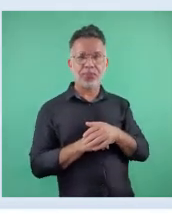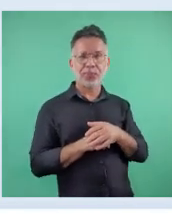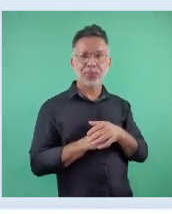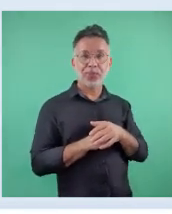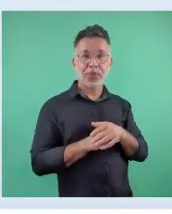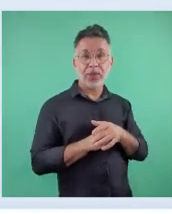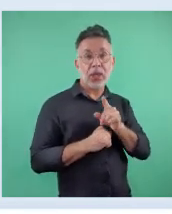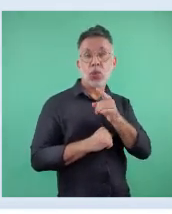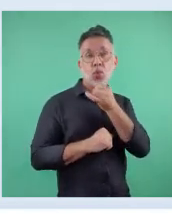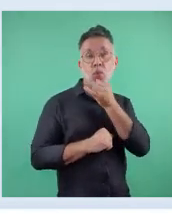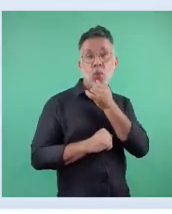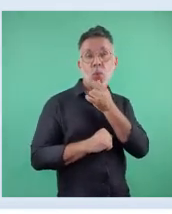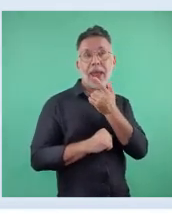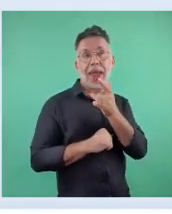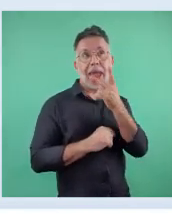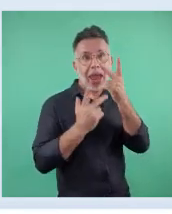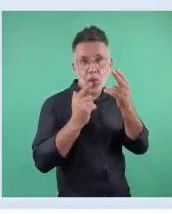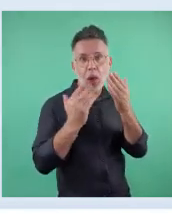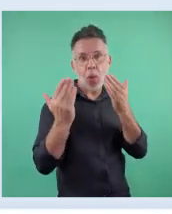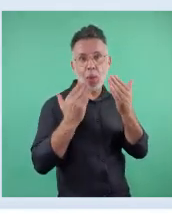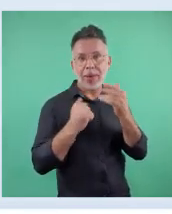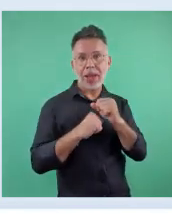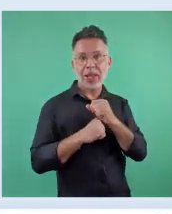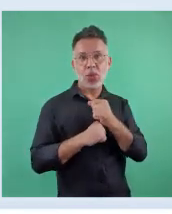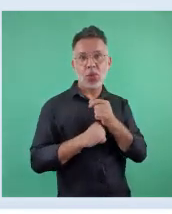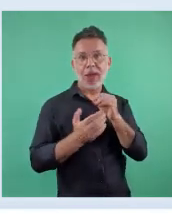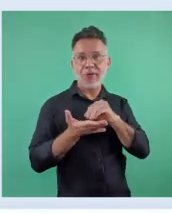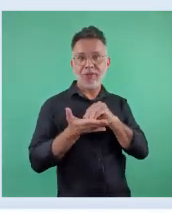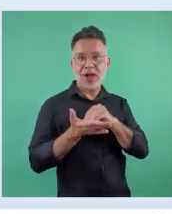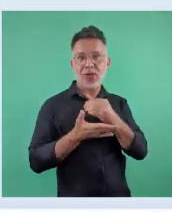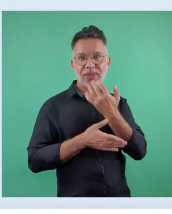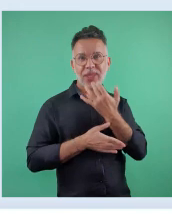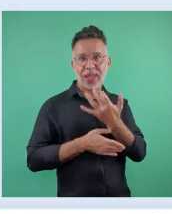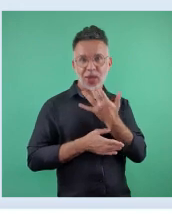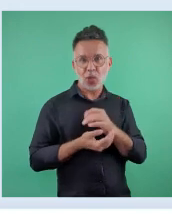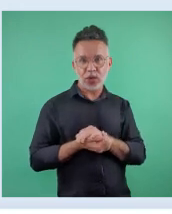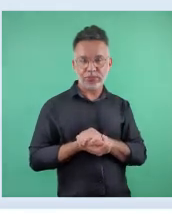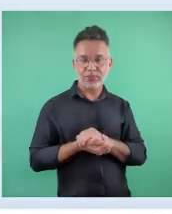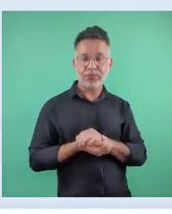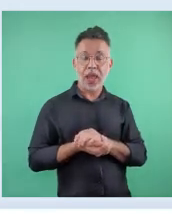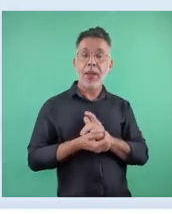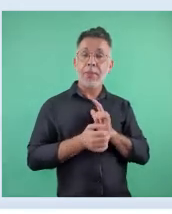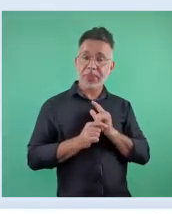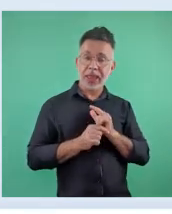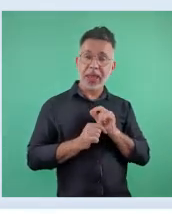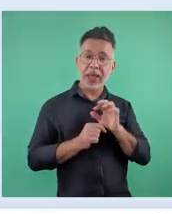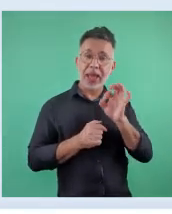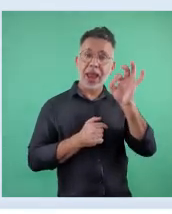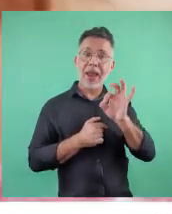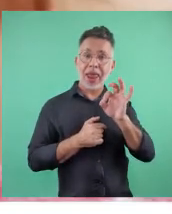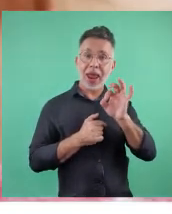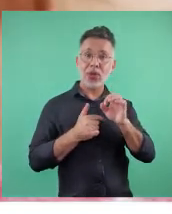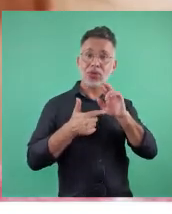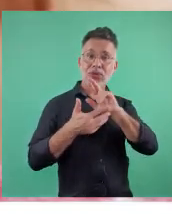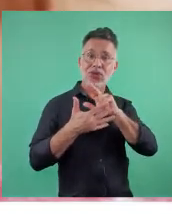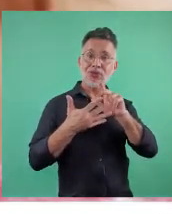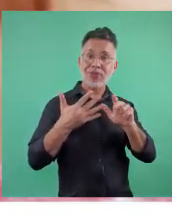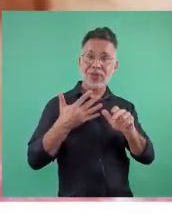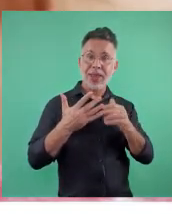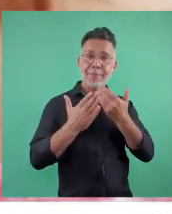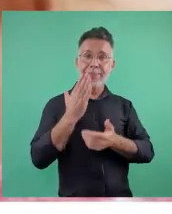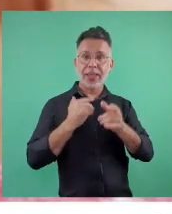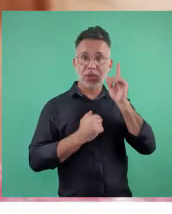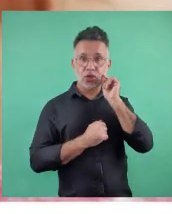E não necessariamente não ter nenhuma cor, não ouvir absolutamente nada, né? Então, existem graus de perda